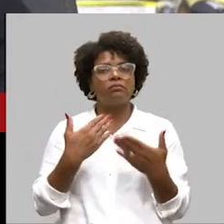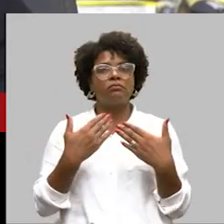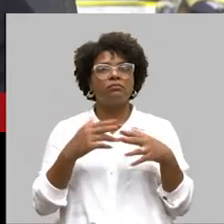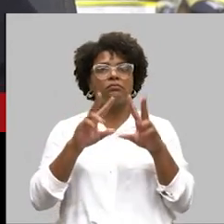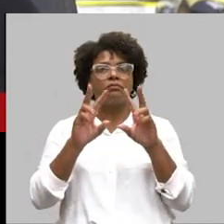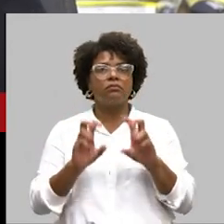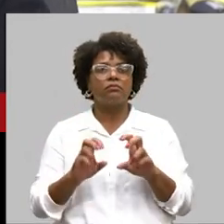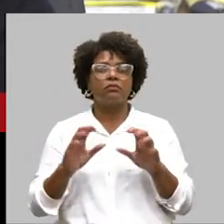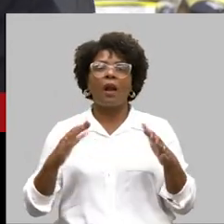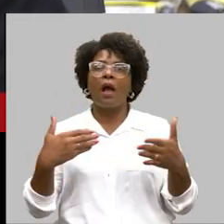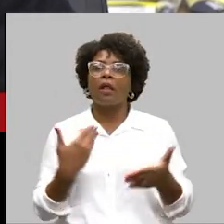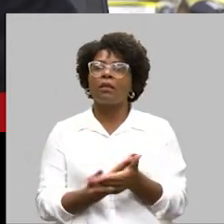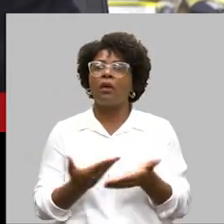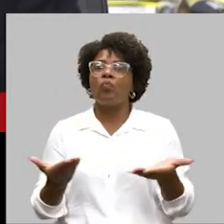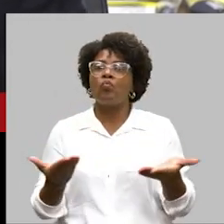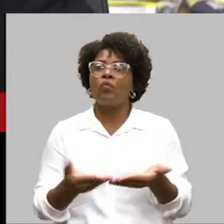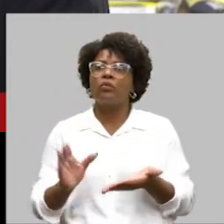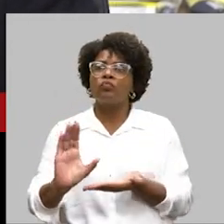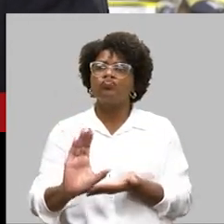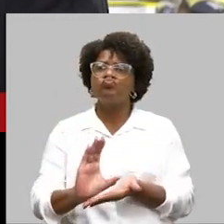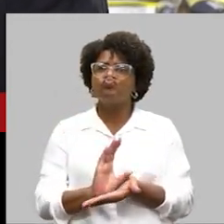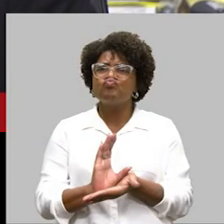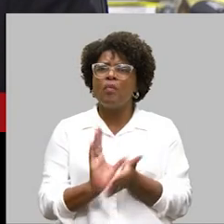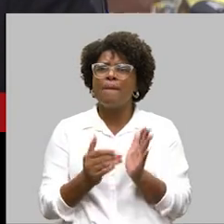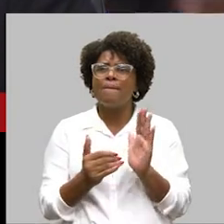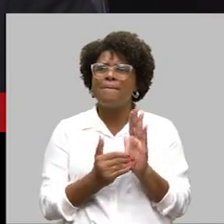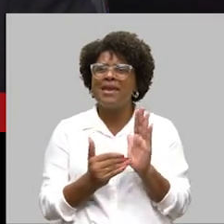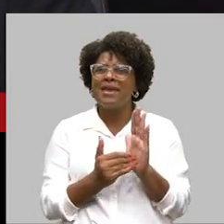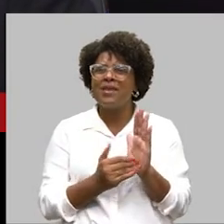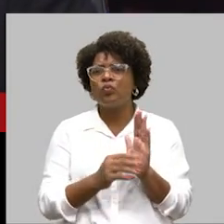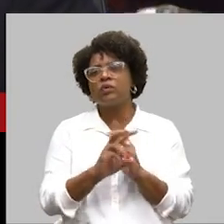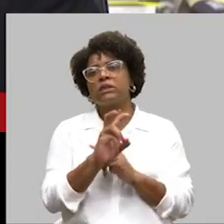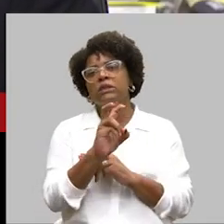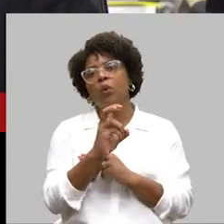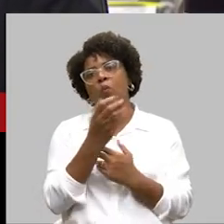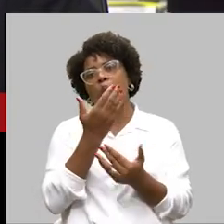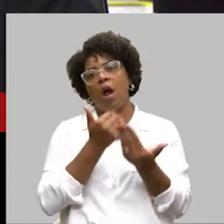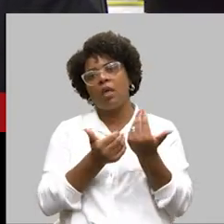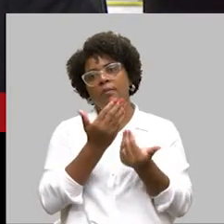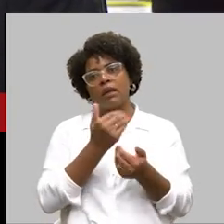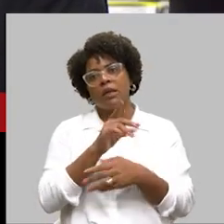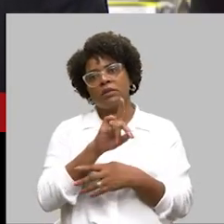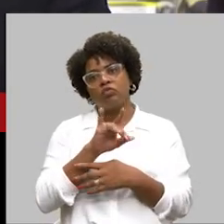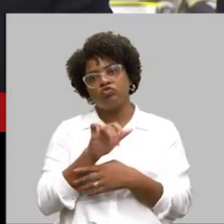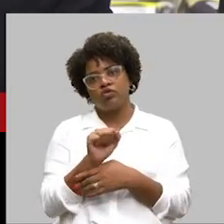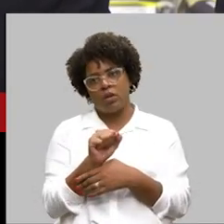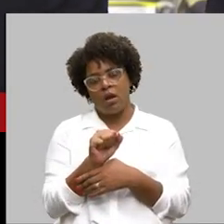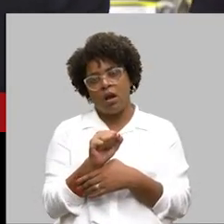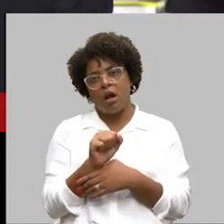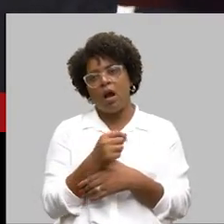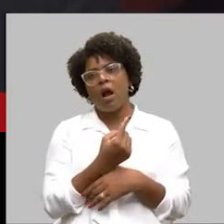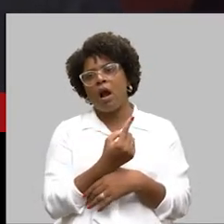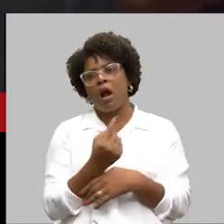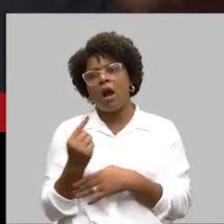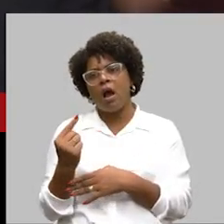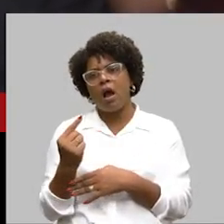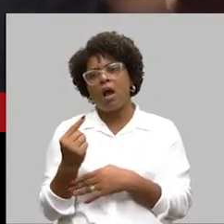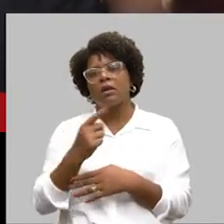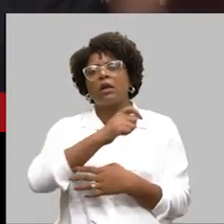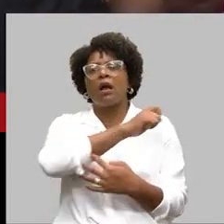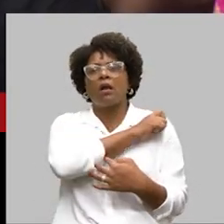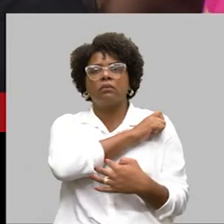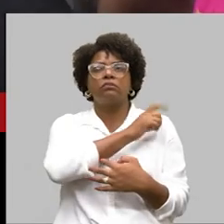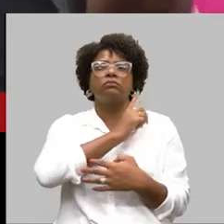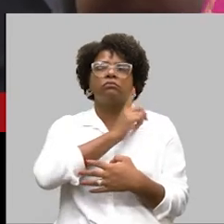mínimo como se cinco refeições dia que cada aluno tem o direito pela alimentação